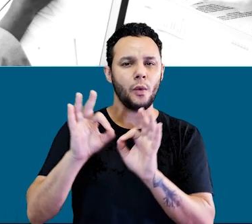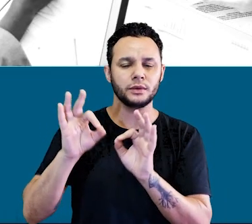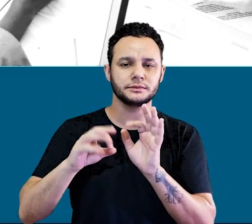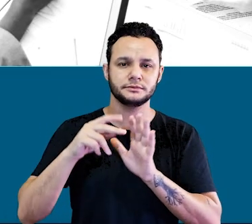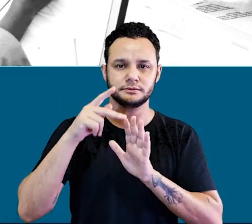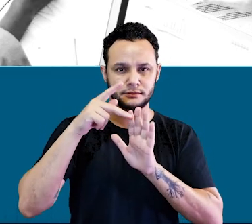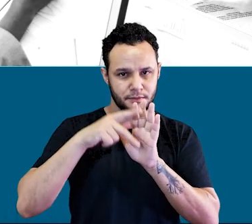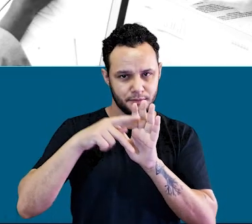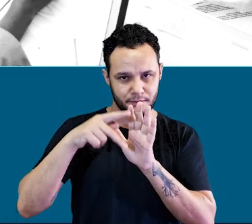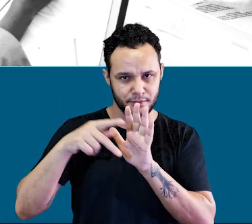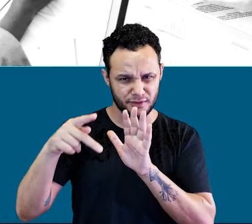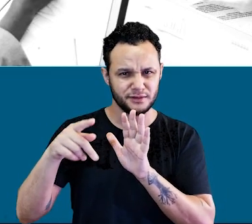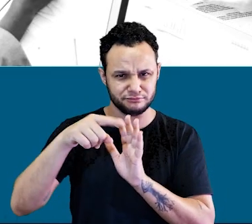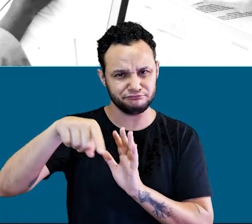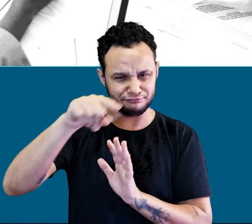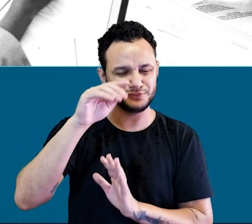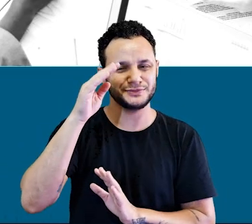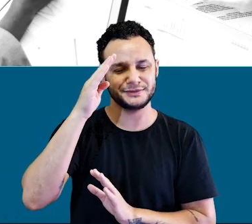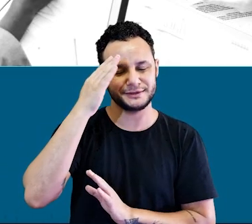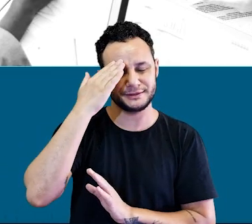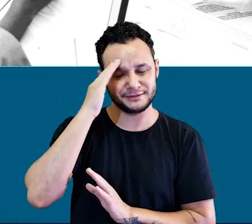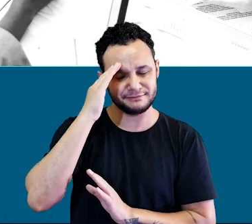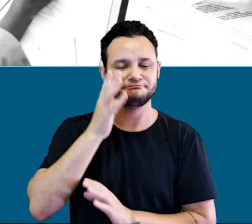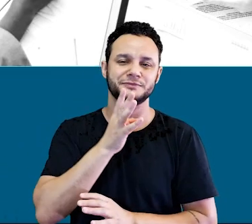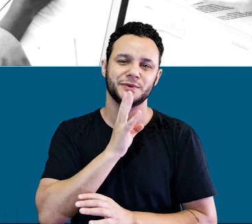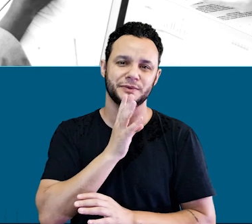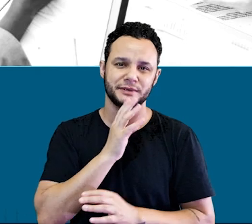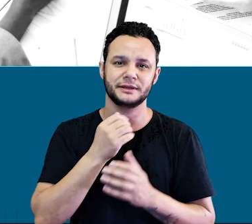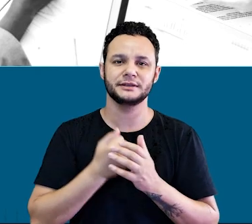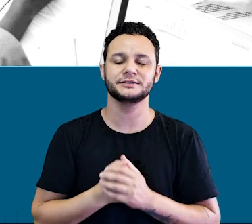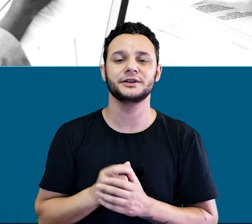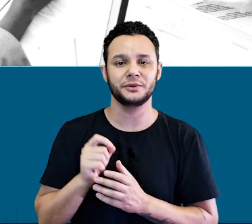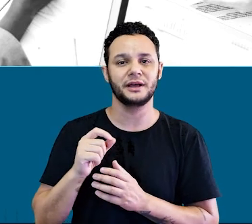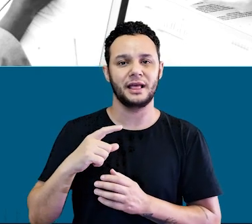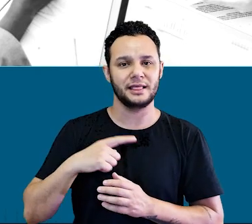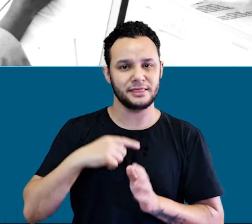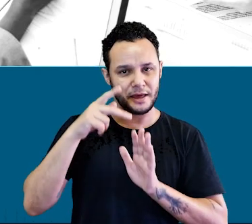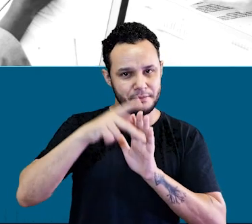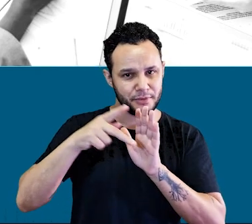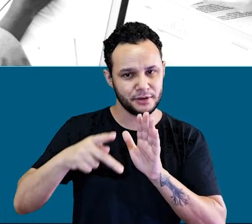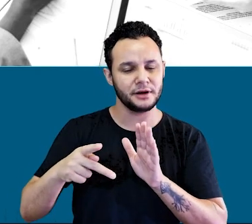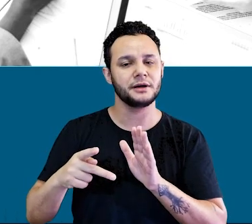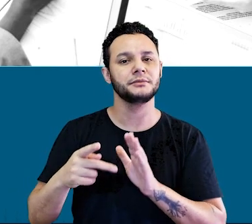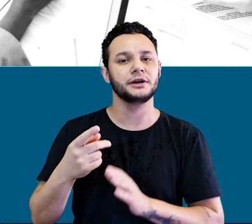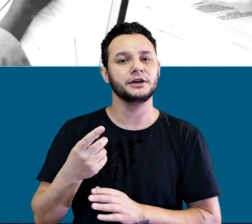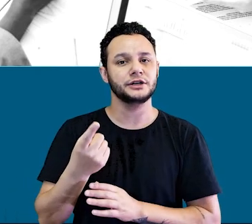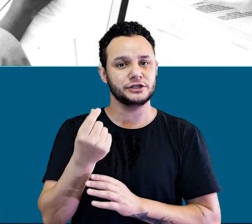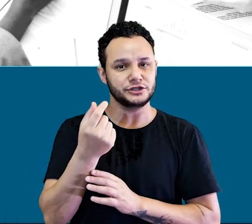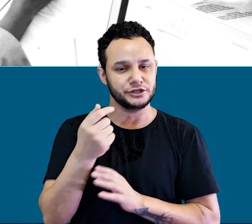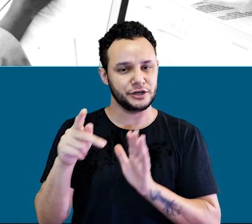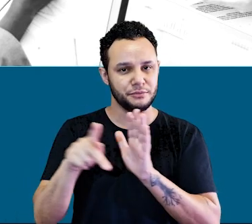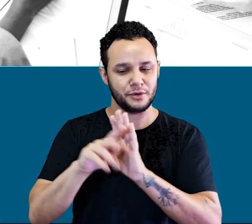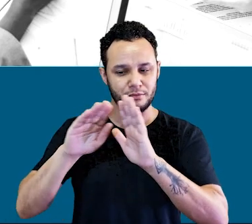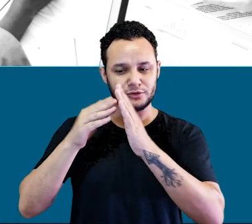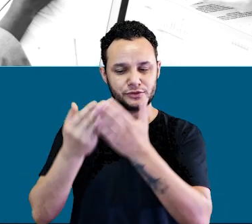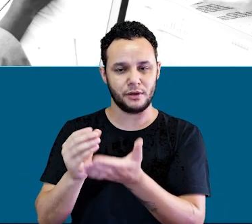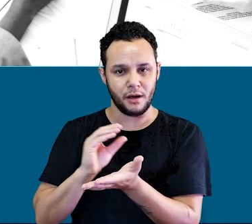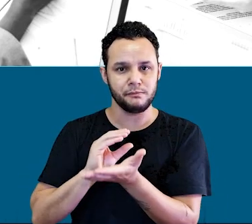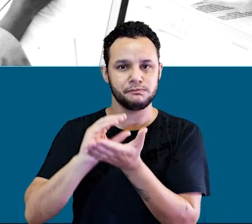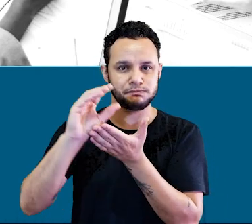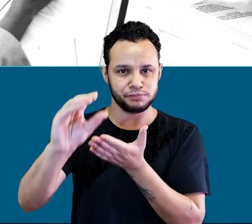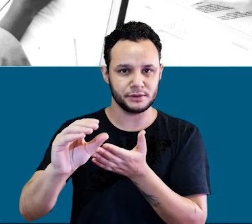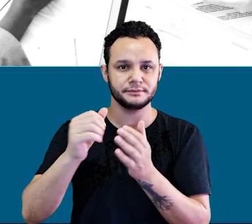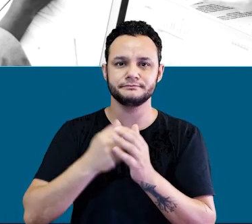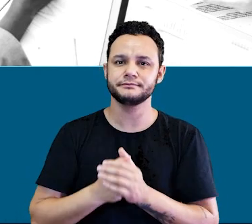em um conjunto de programas que certamente vocês conhece, né? Um é o Programa Dinheiro Direto na Escola, o PDDE, que é o nosso foco,